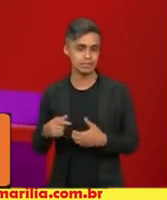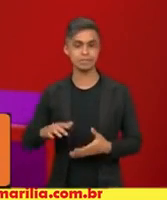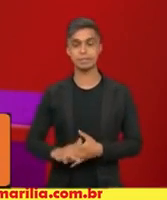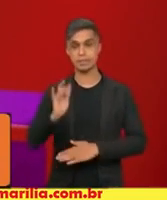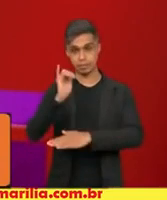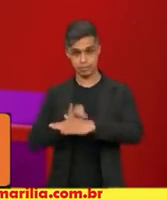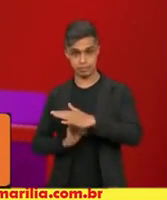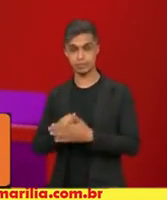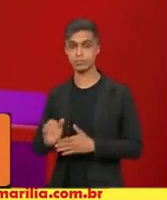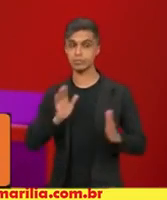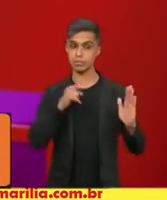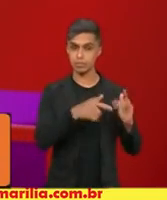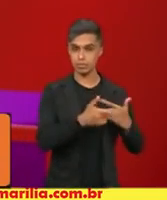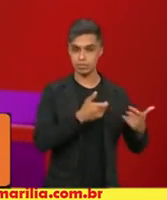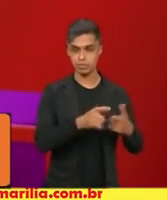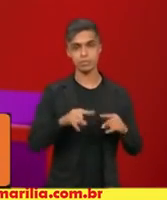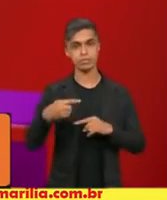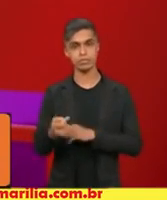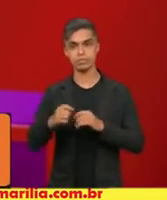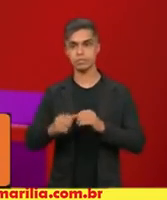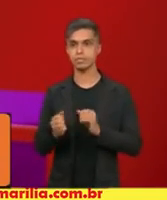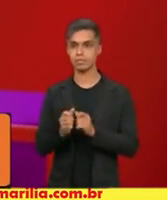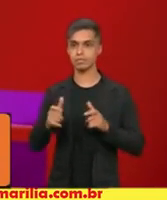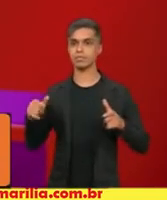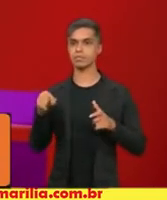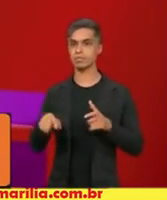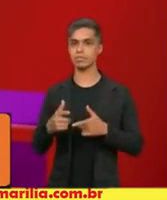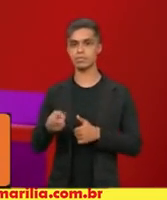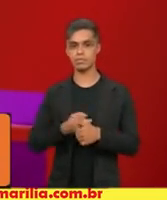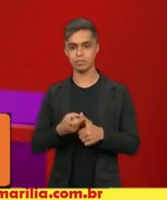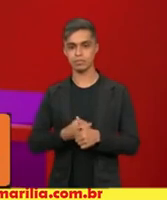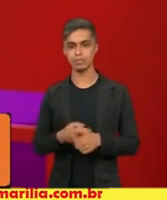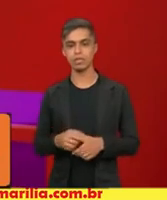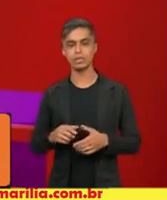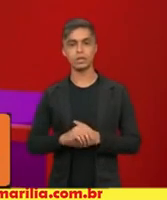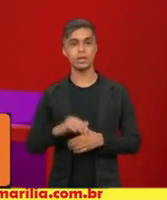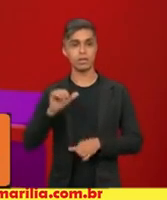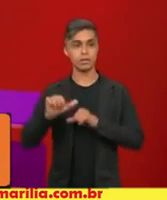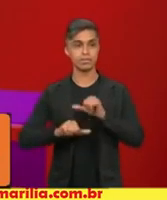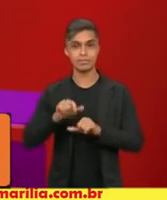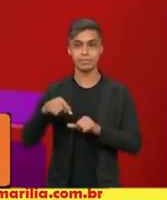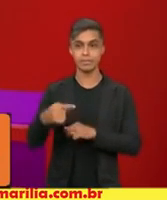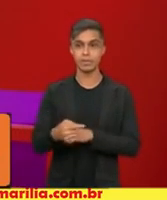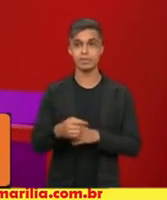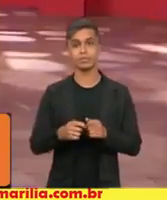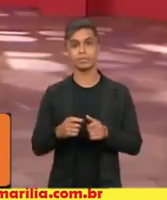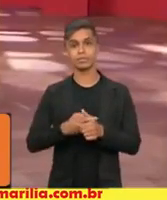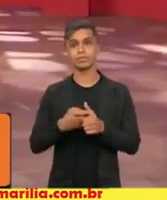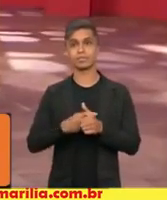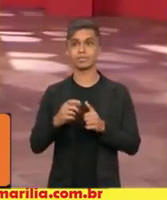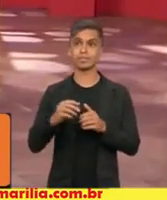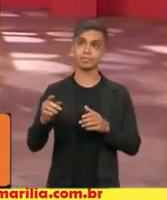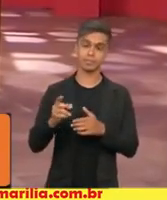interna durante o conflito, e depois ela se amplia, essa dívida, transformando-se numa dívida progressivamente externa. A